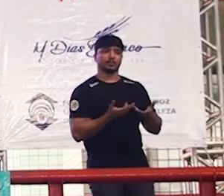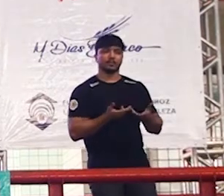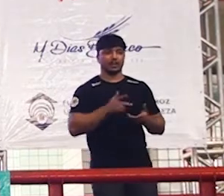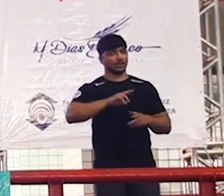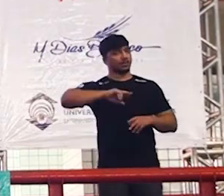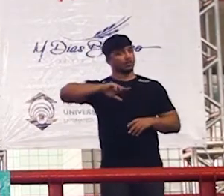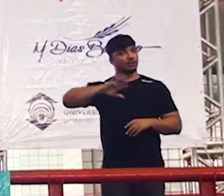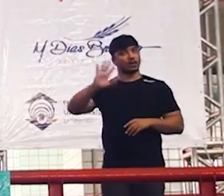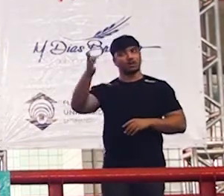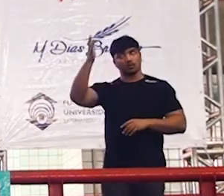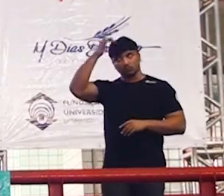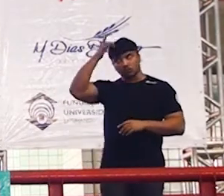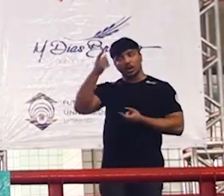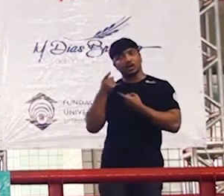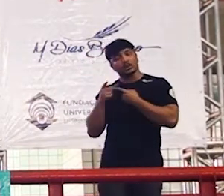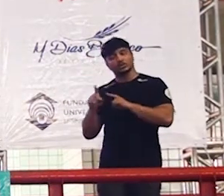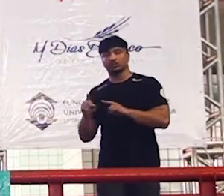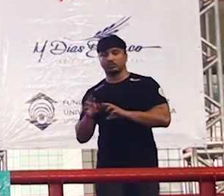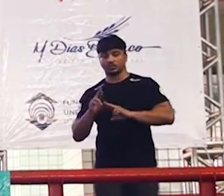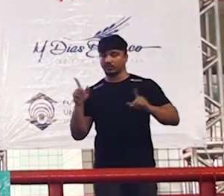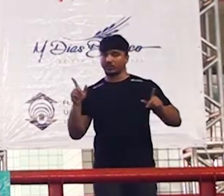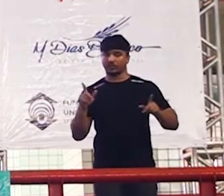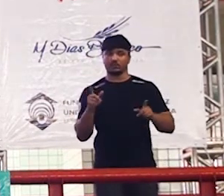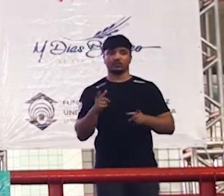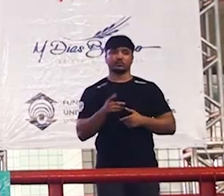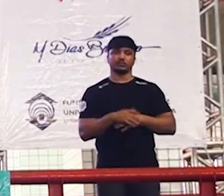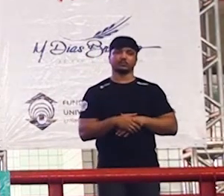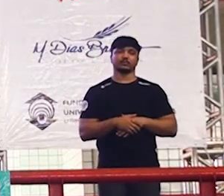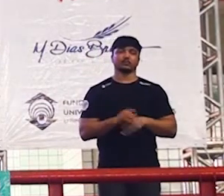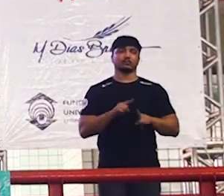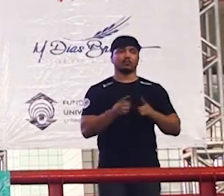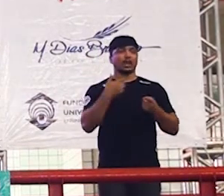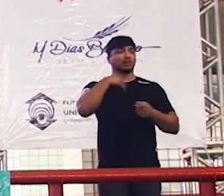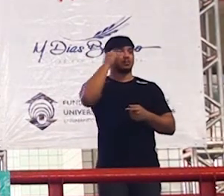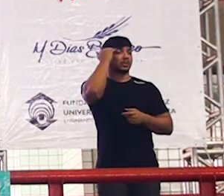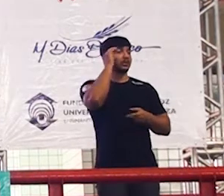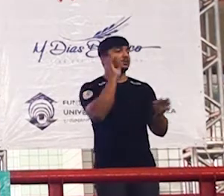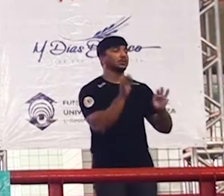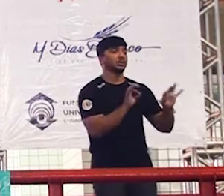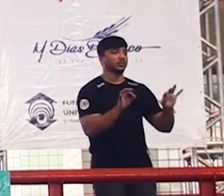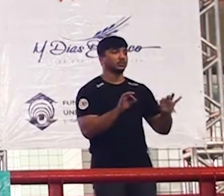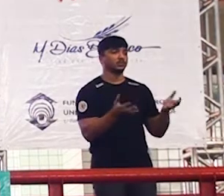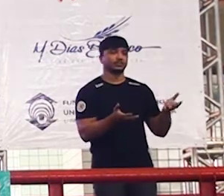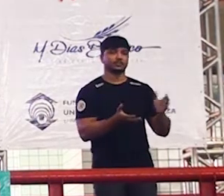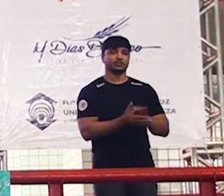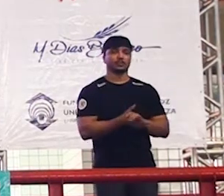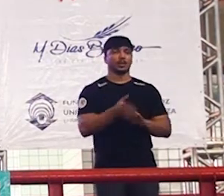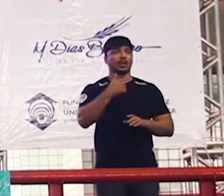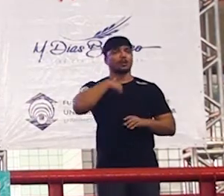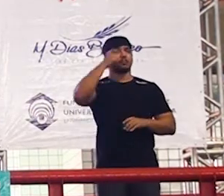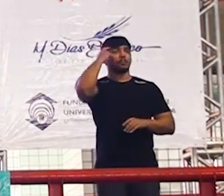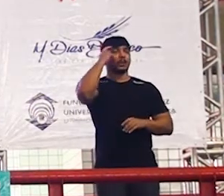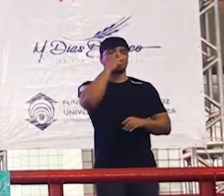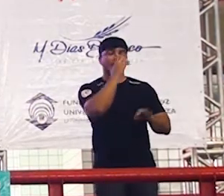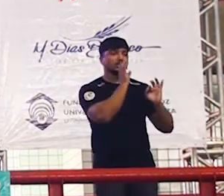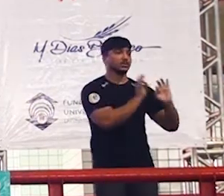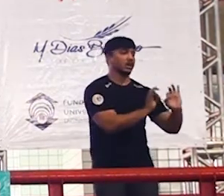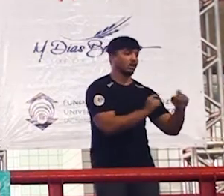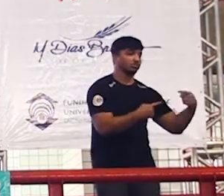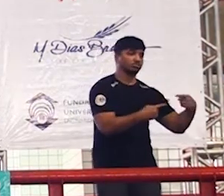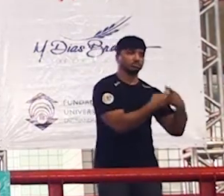é elogio, é crítica, é ofensa. Mas ele não entende, a ironia, ele leva tudo ao pé da